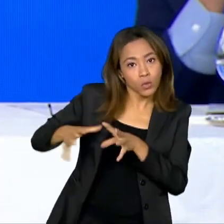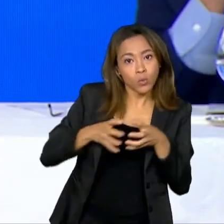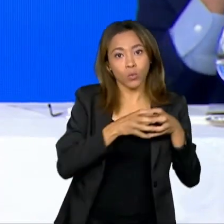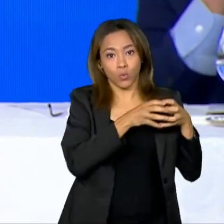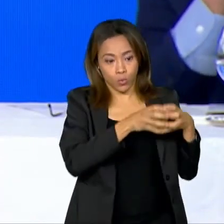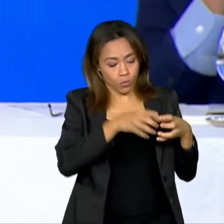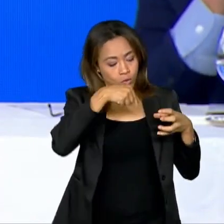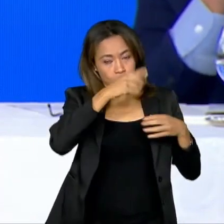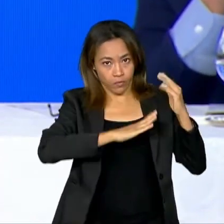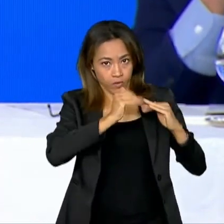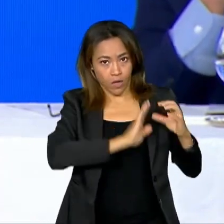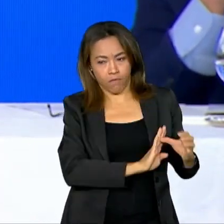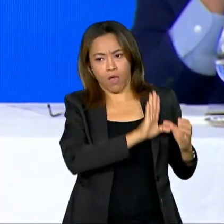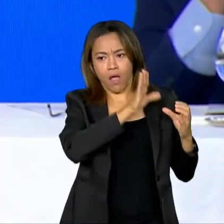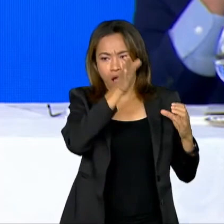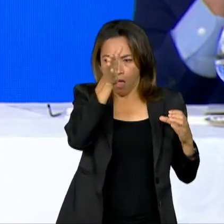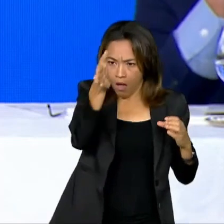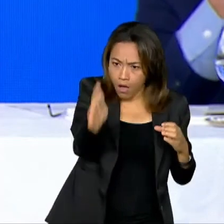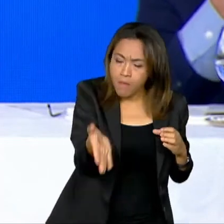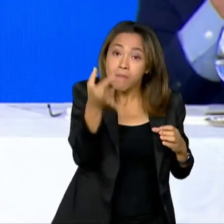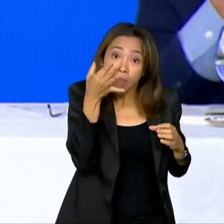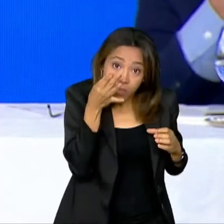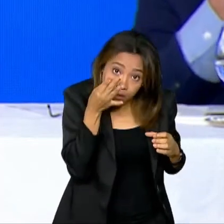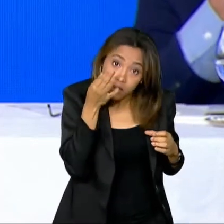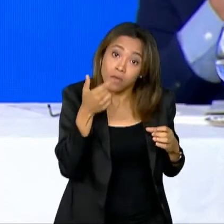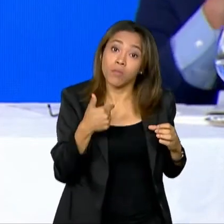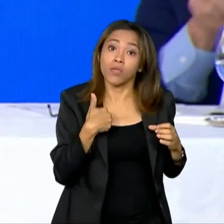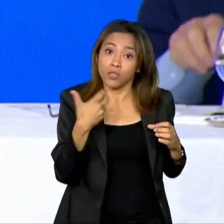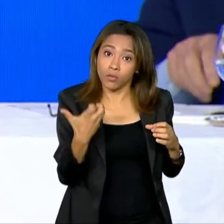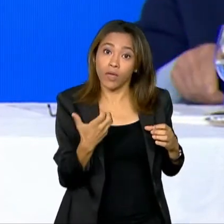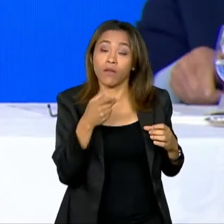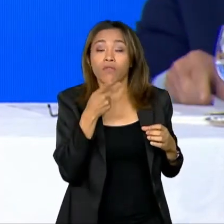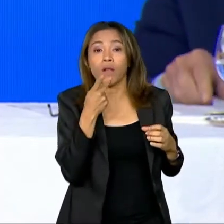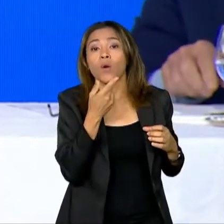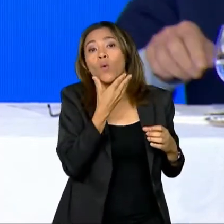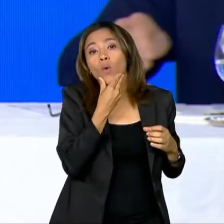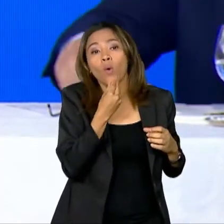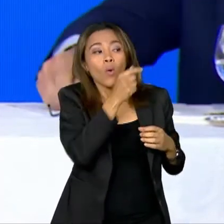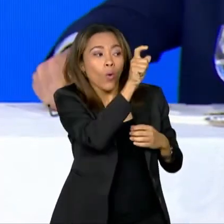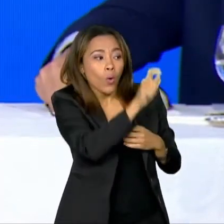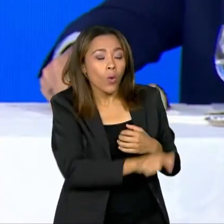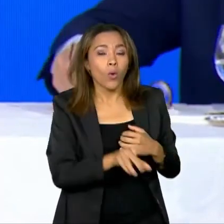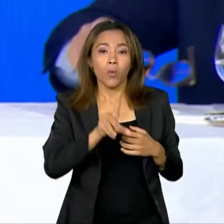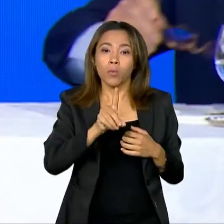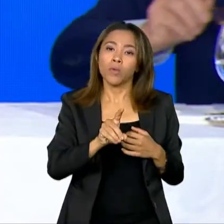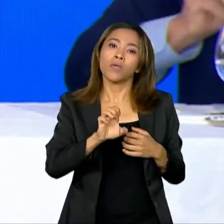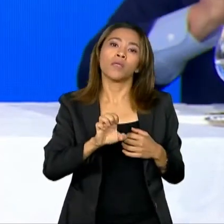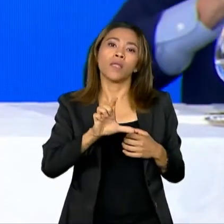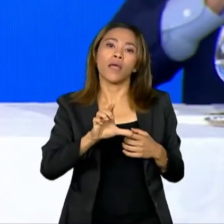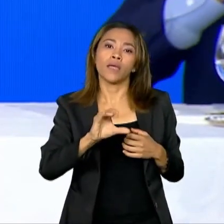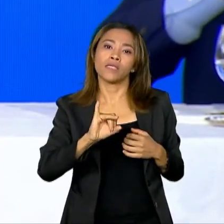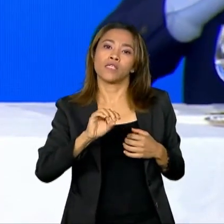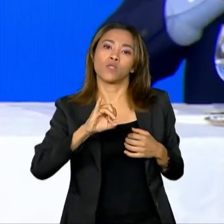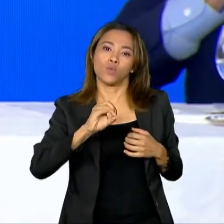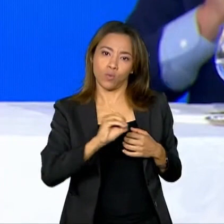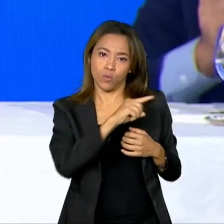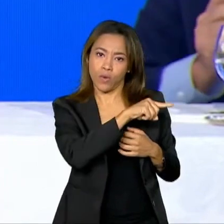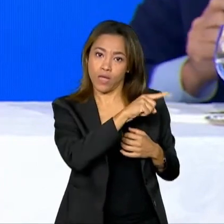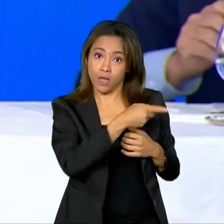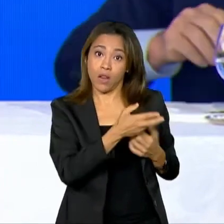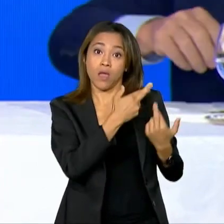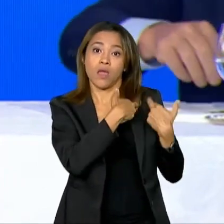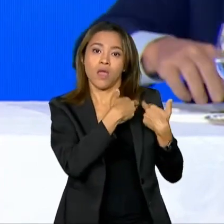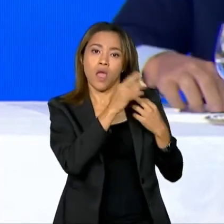Sebrae, presencialmente, quero destacar aqui o Décio Lima, do nosso Sebrae, faz o